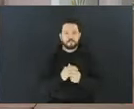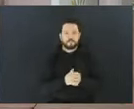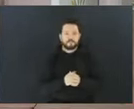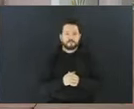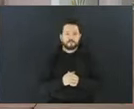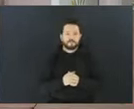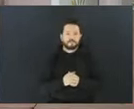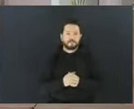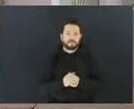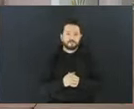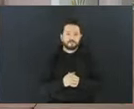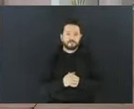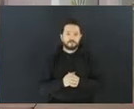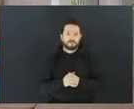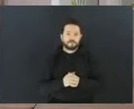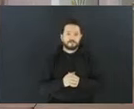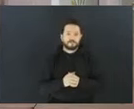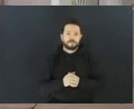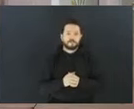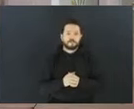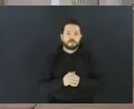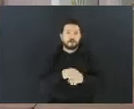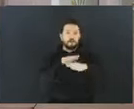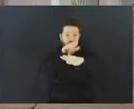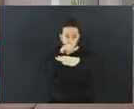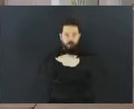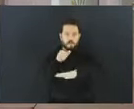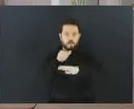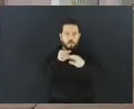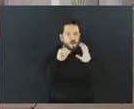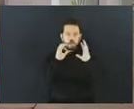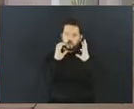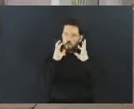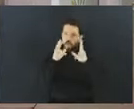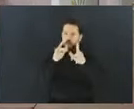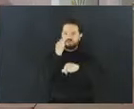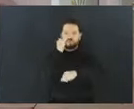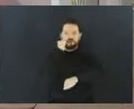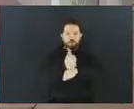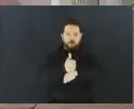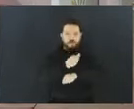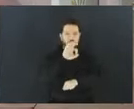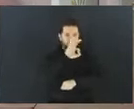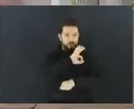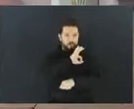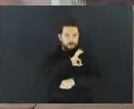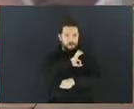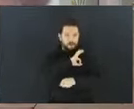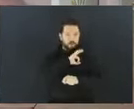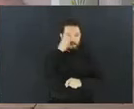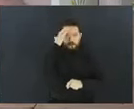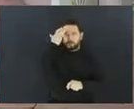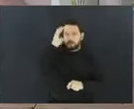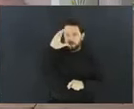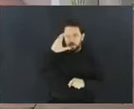todos os comandantes de unidades de Curitiba e também os comandantes das unidades especializadas,